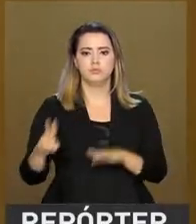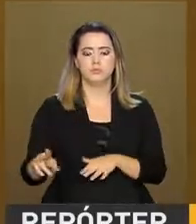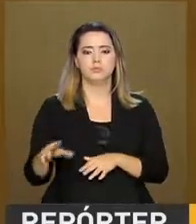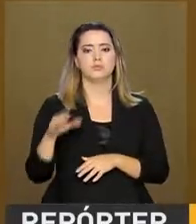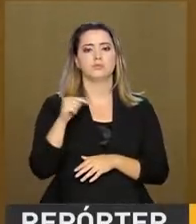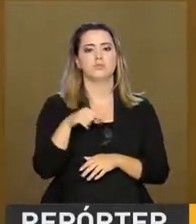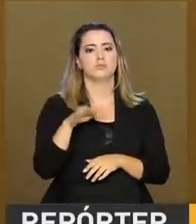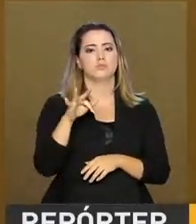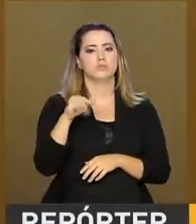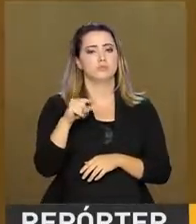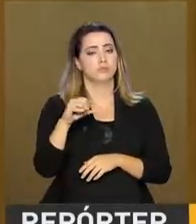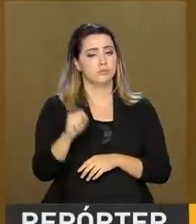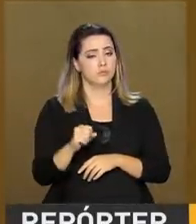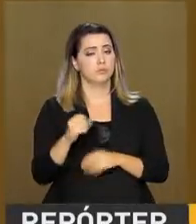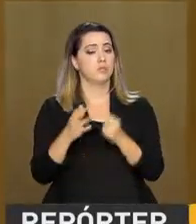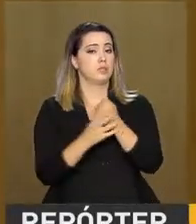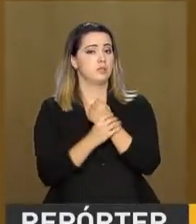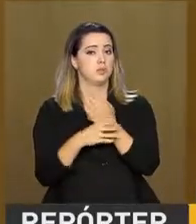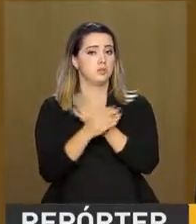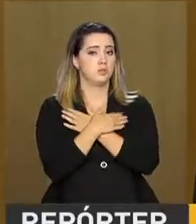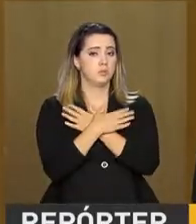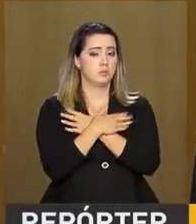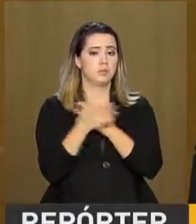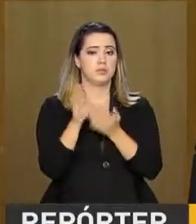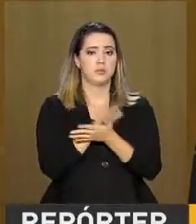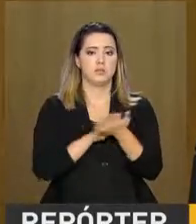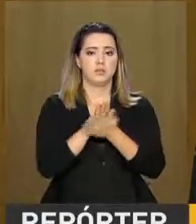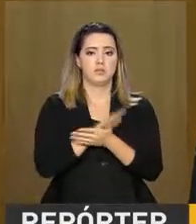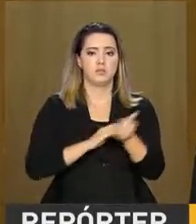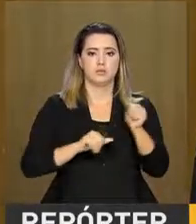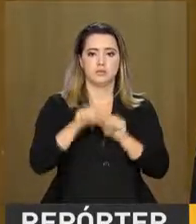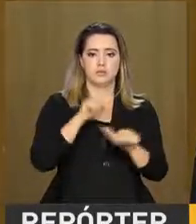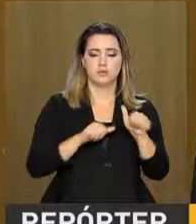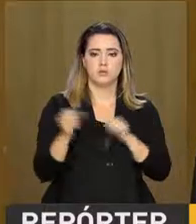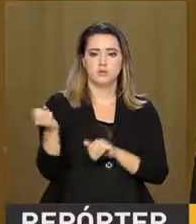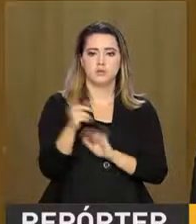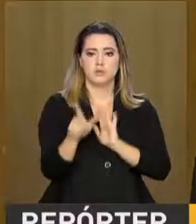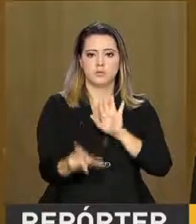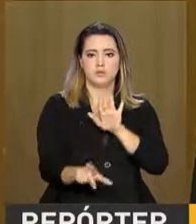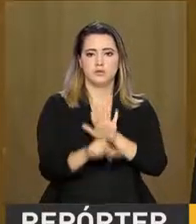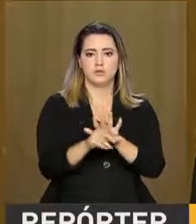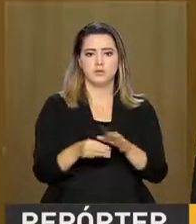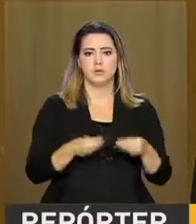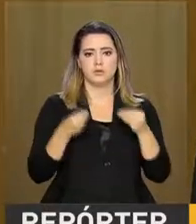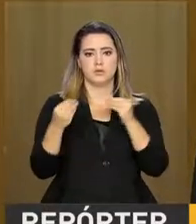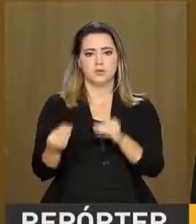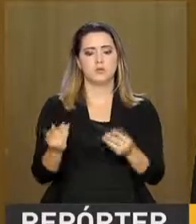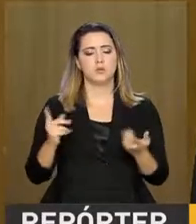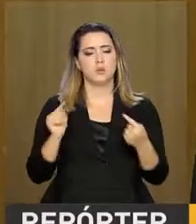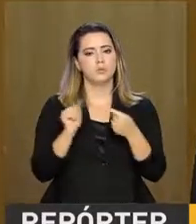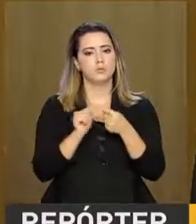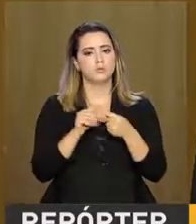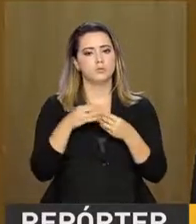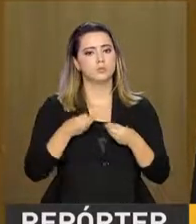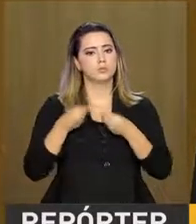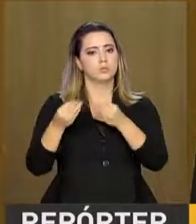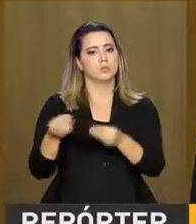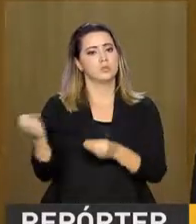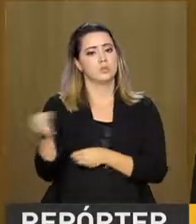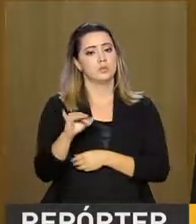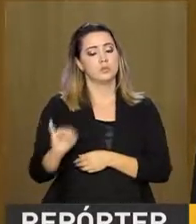FGTS, seguro-desemprego, nada disso está mudando, Nazi. A modernização trabalhista veio muito no sentido de trazer